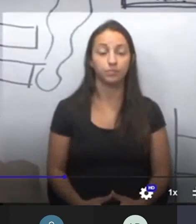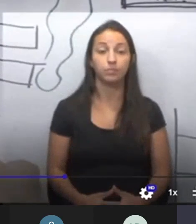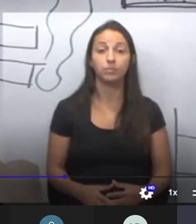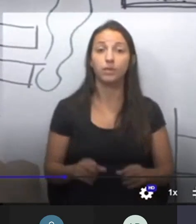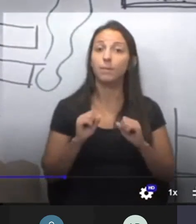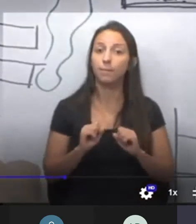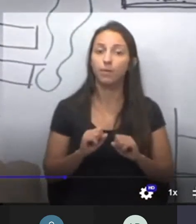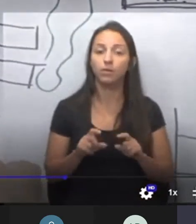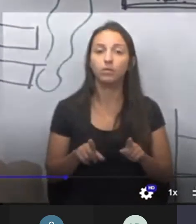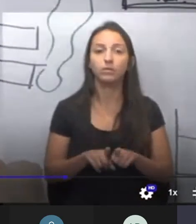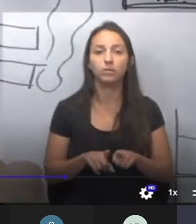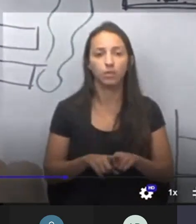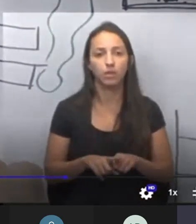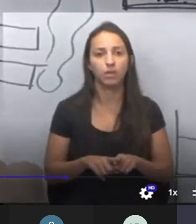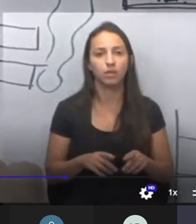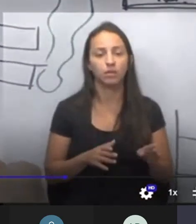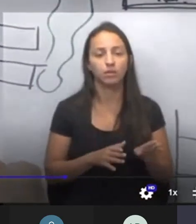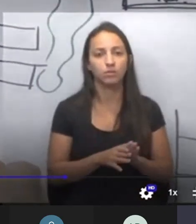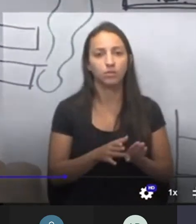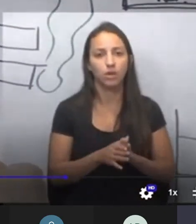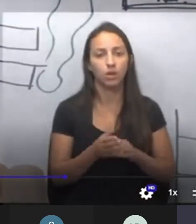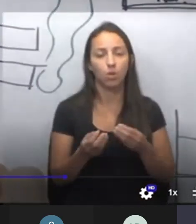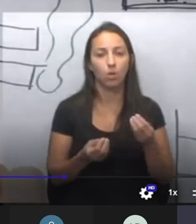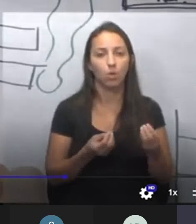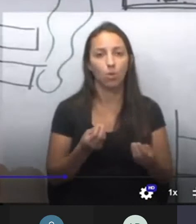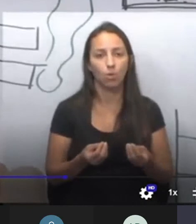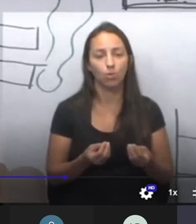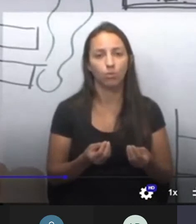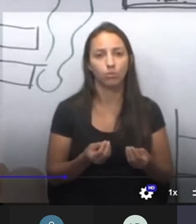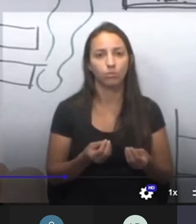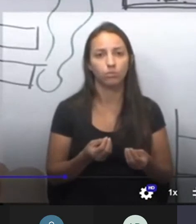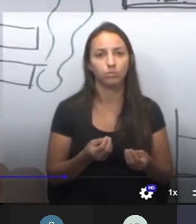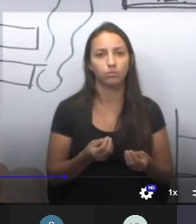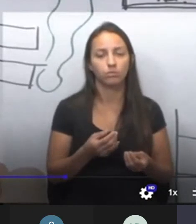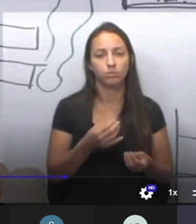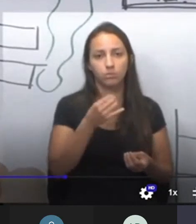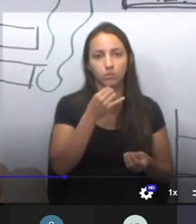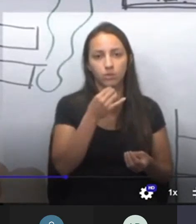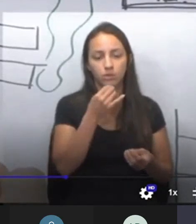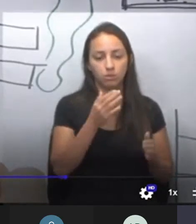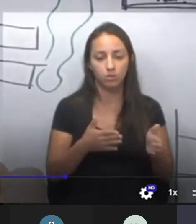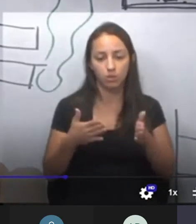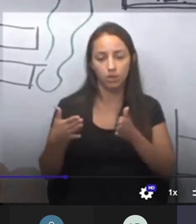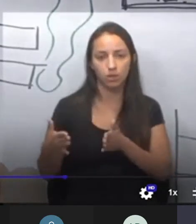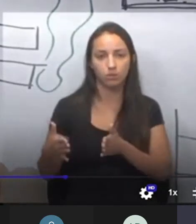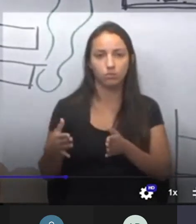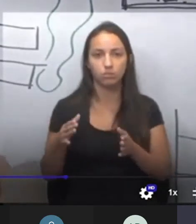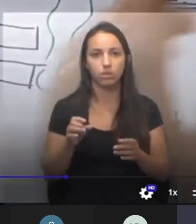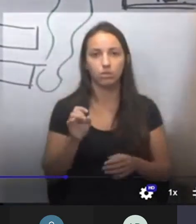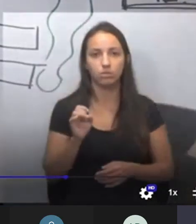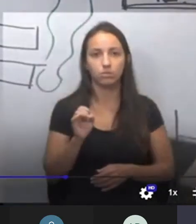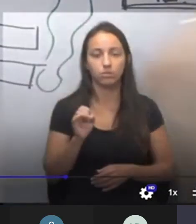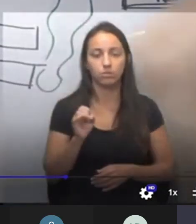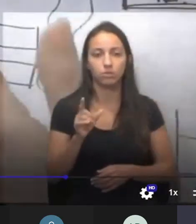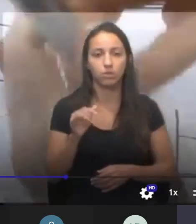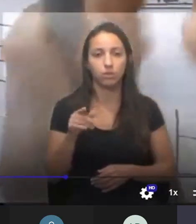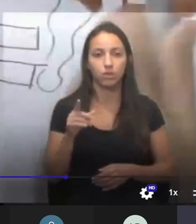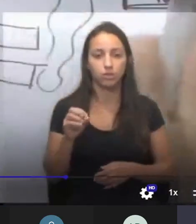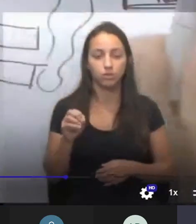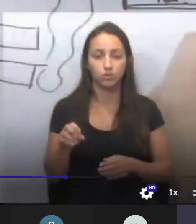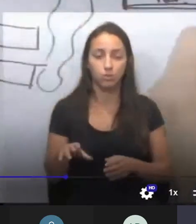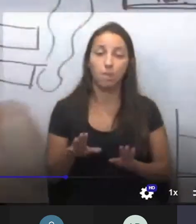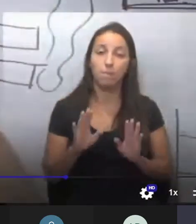Pode ser que eles até indiquem como está naquele projeto, que pode estar do lado do lixo, mas